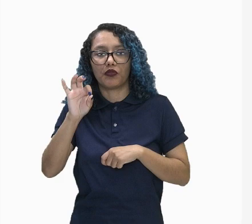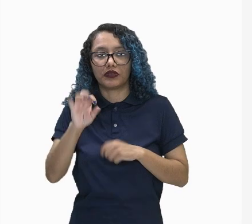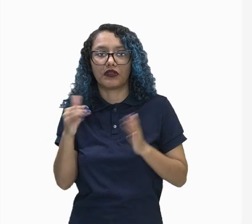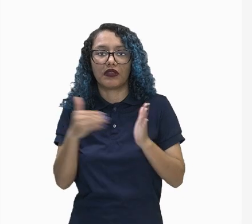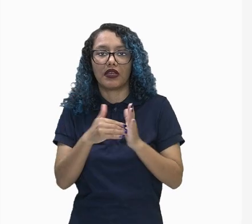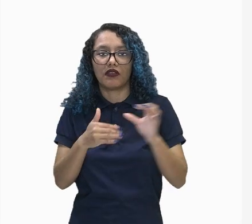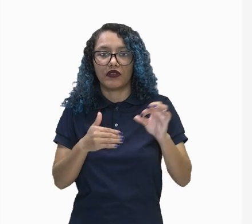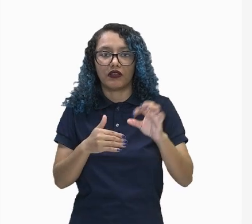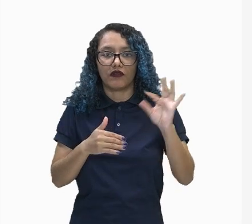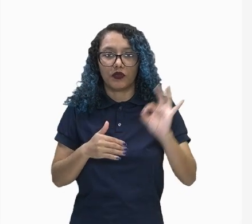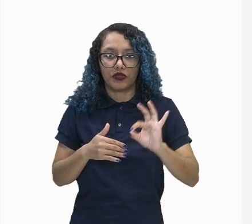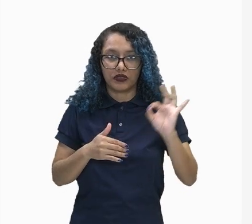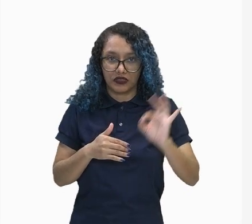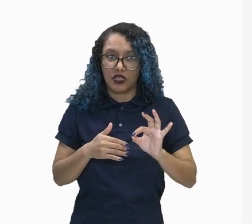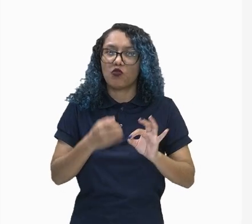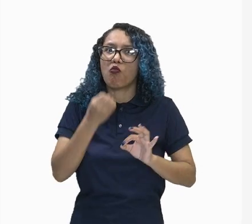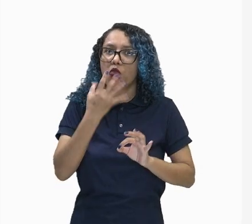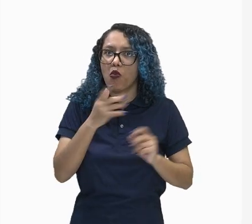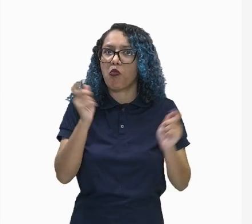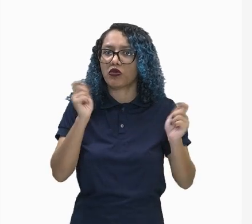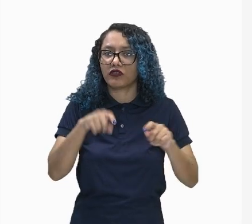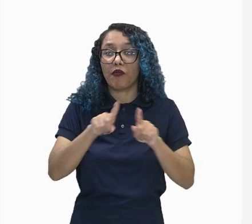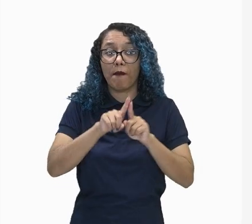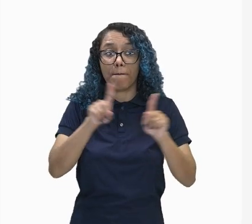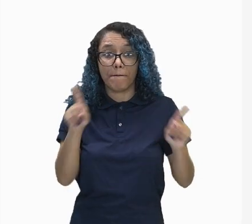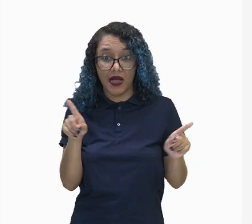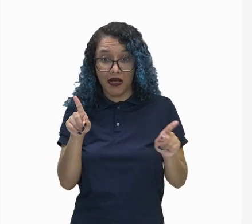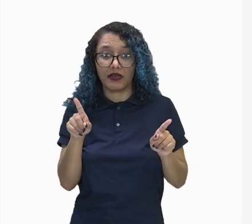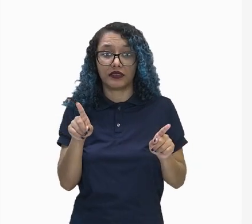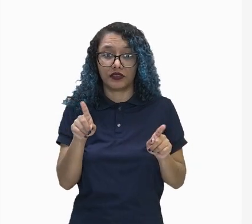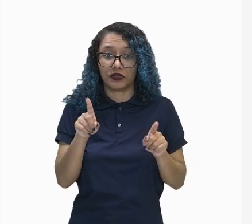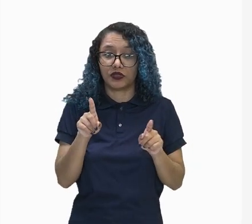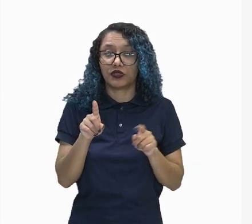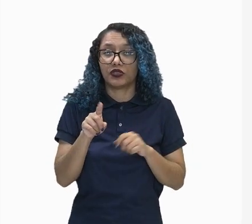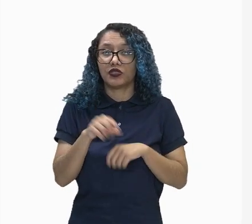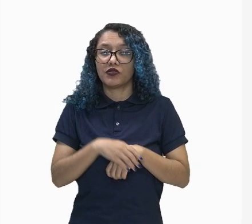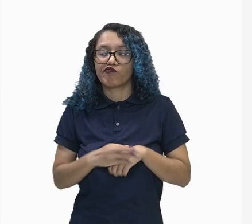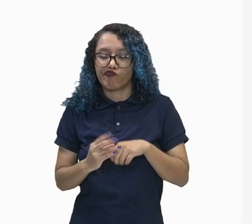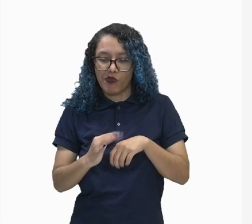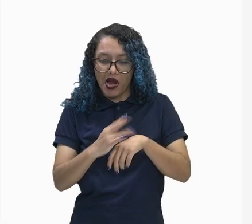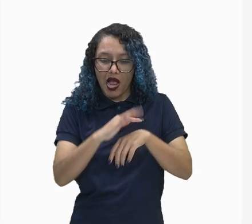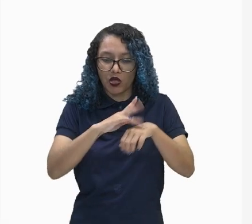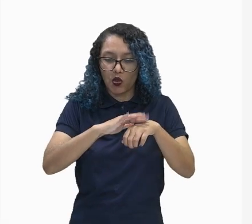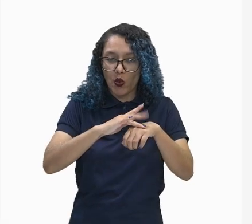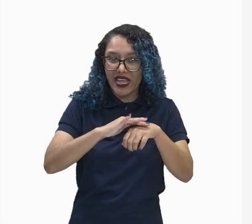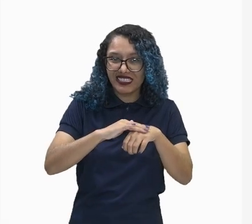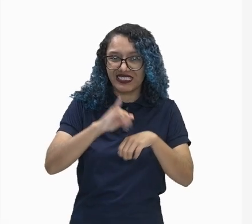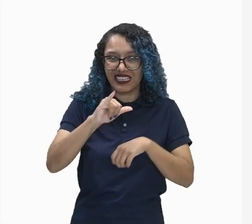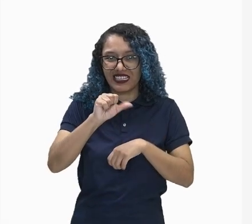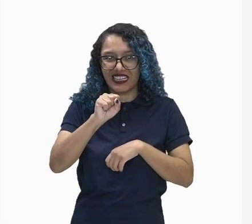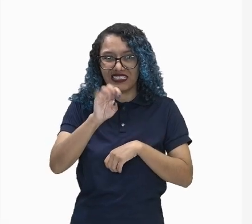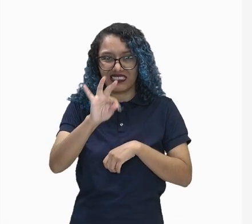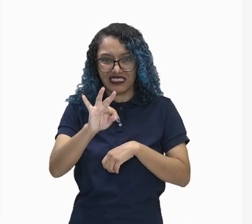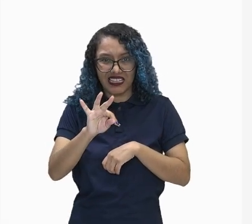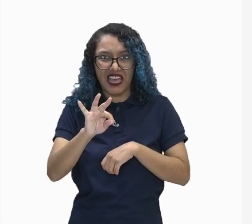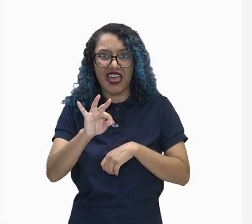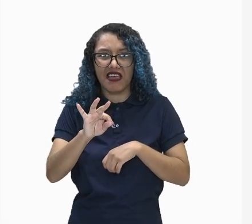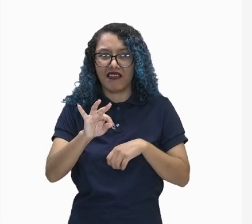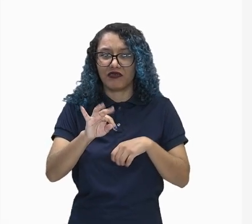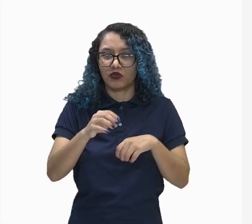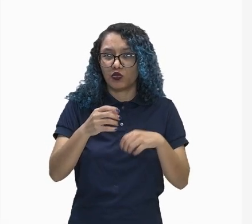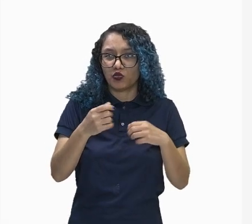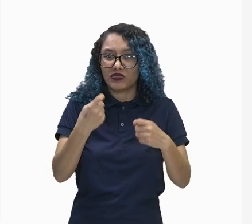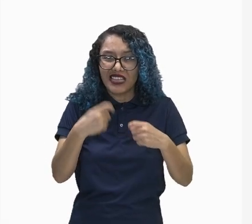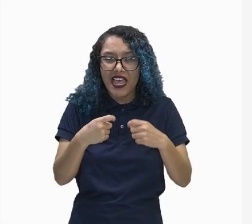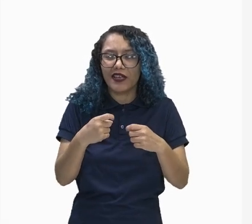No entanto, esse método não previne contra ISTs, ou seja, infecções sexualmente transmissíveis. Então,